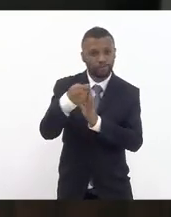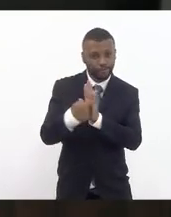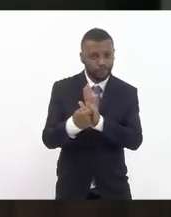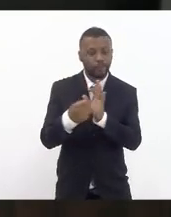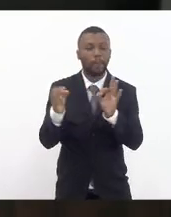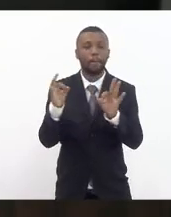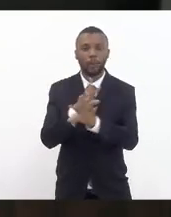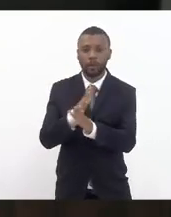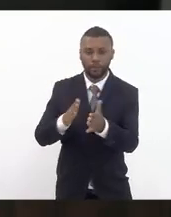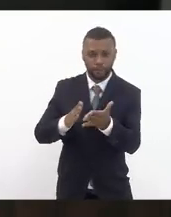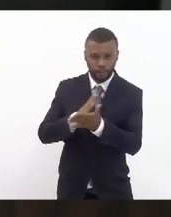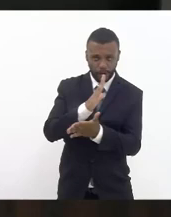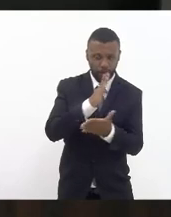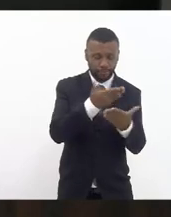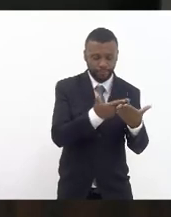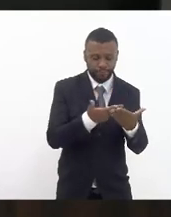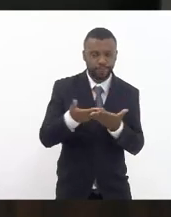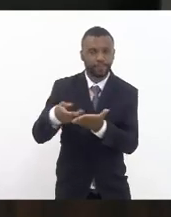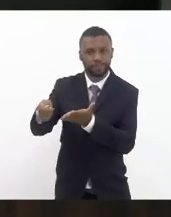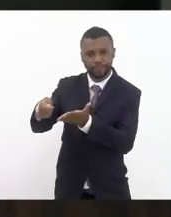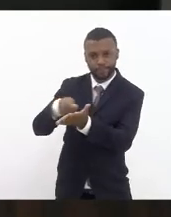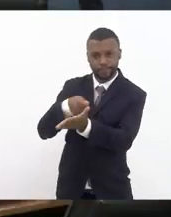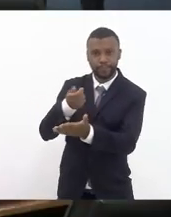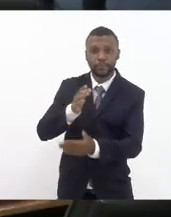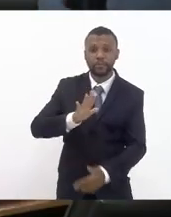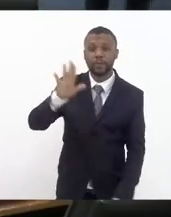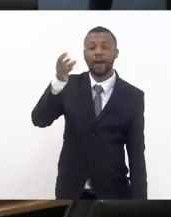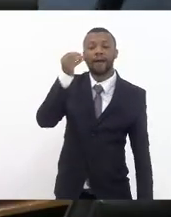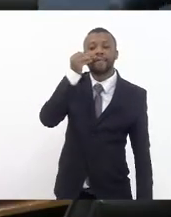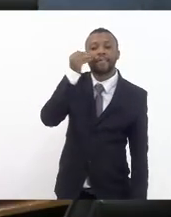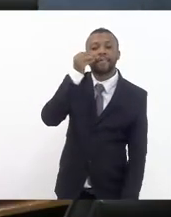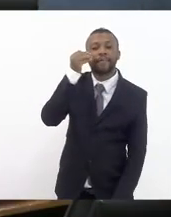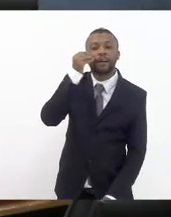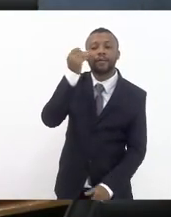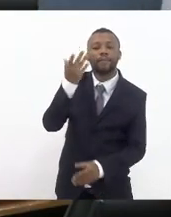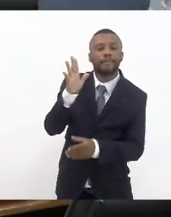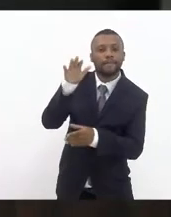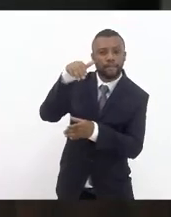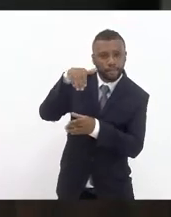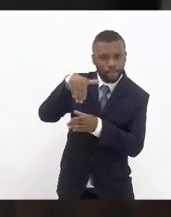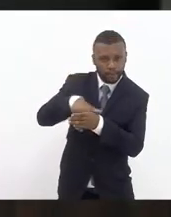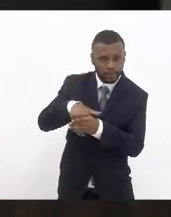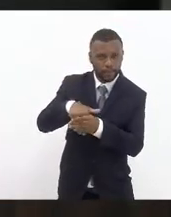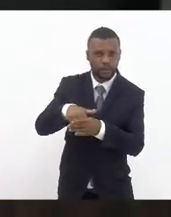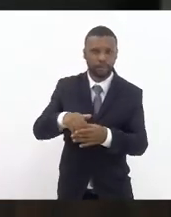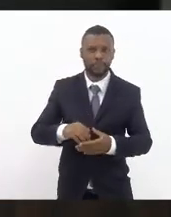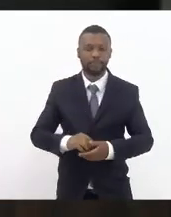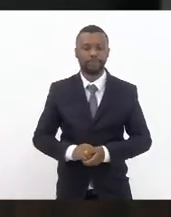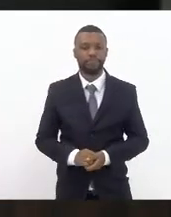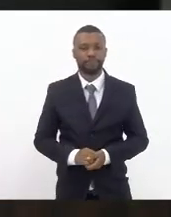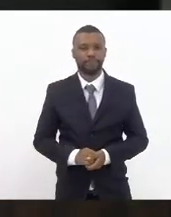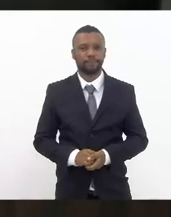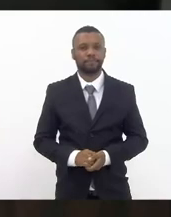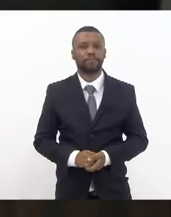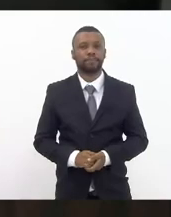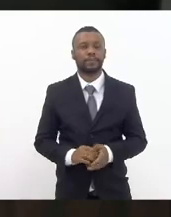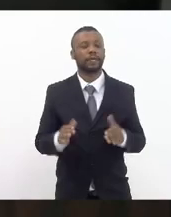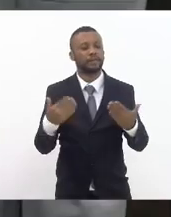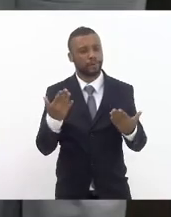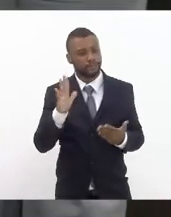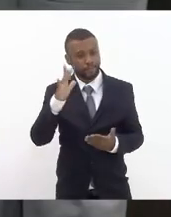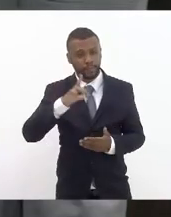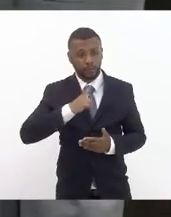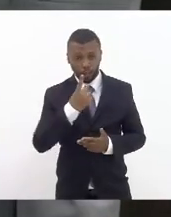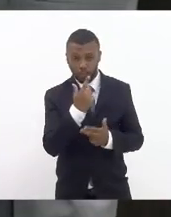aprovado. Vai a autógrafo. Verificação de votação. Ok. Senhor presidente, antes, uma questão